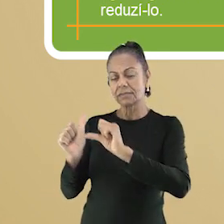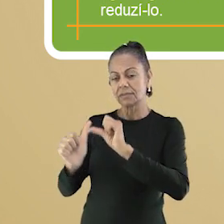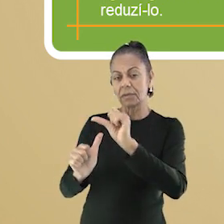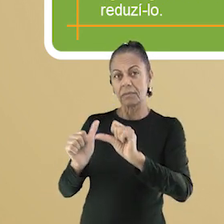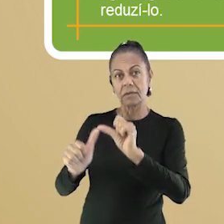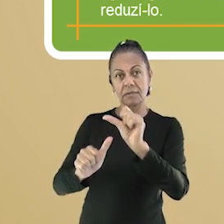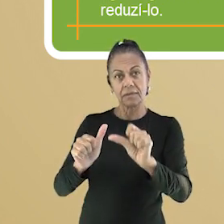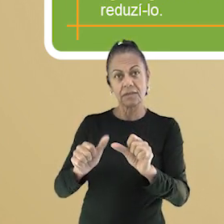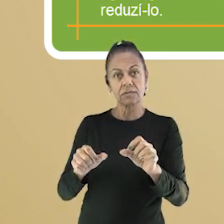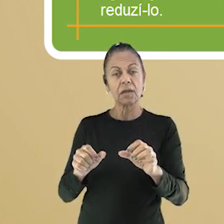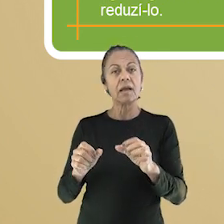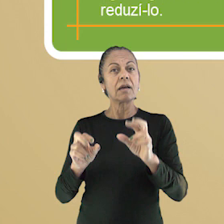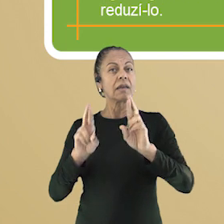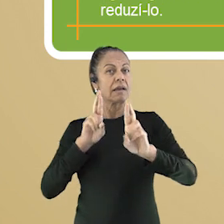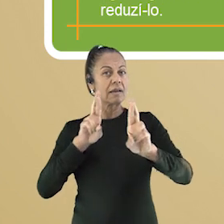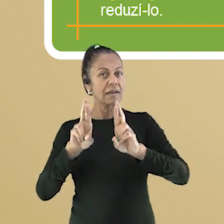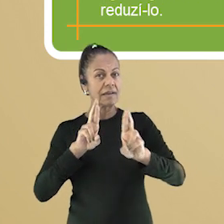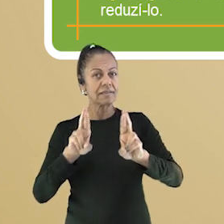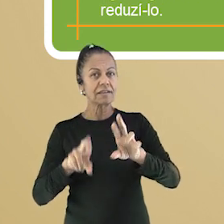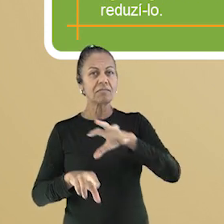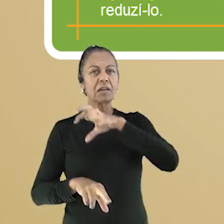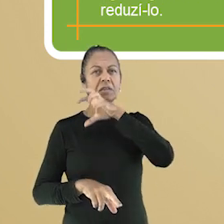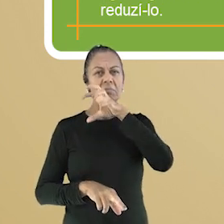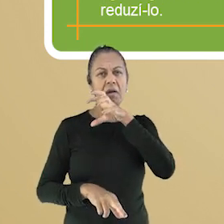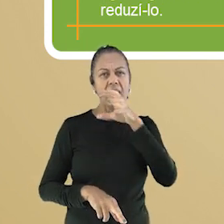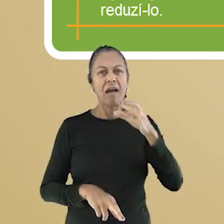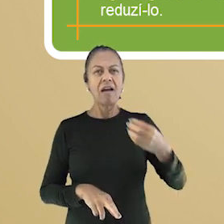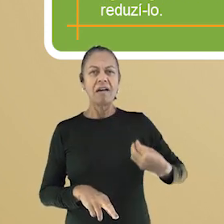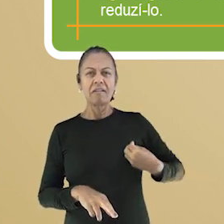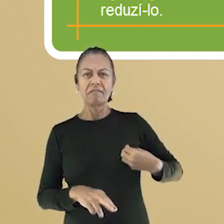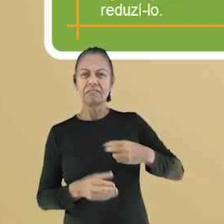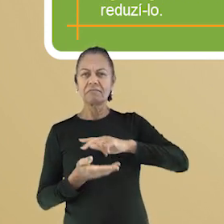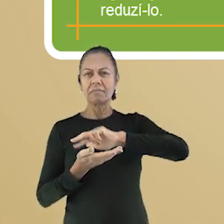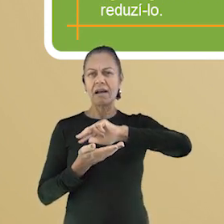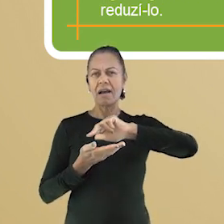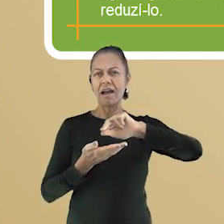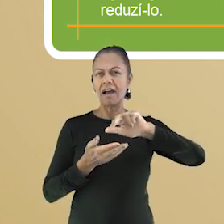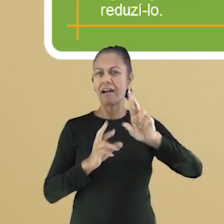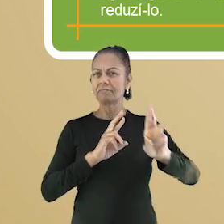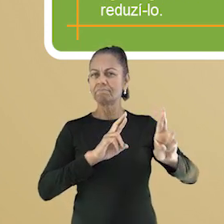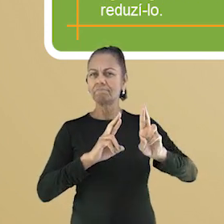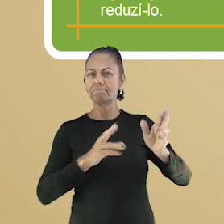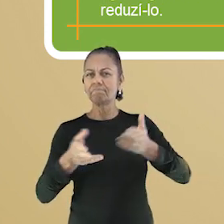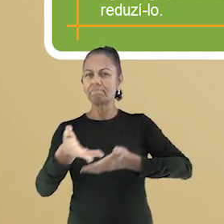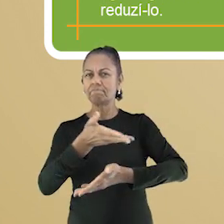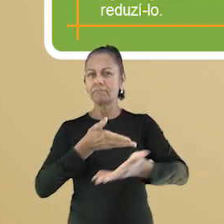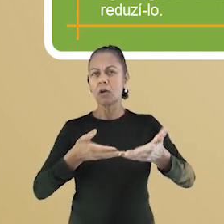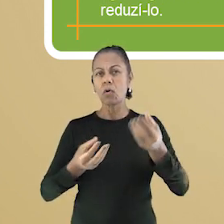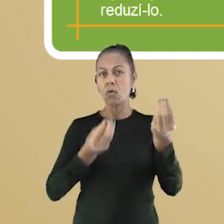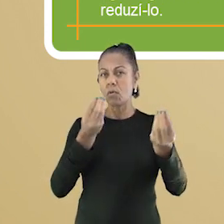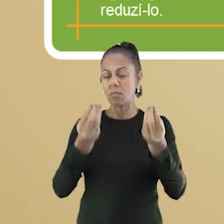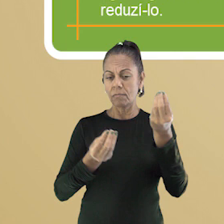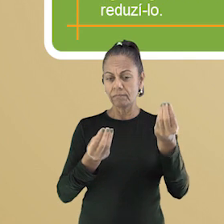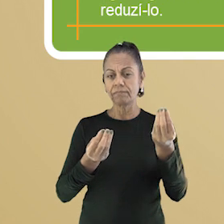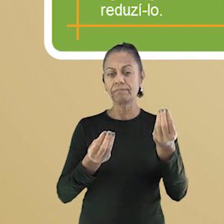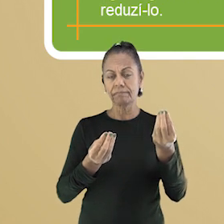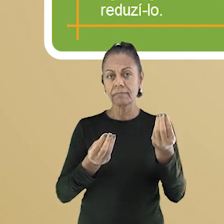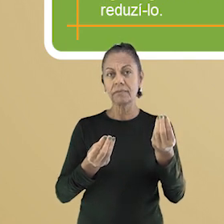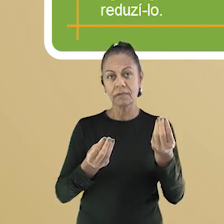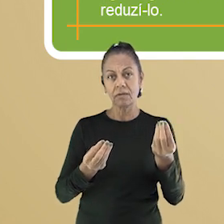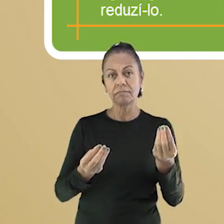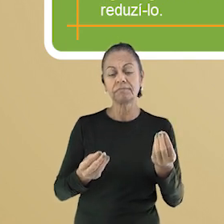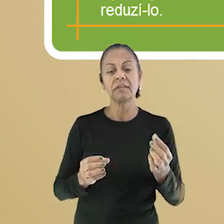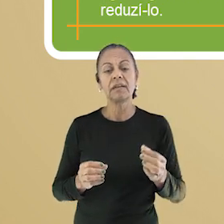vivos e outros componentes do ambiente. O objetivo dessa aula é compreender os impactos ambientais provenientes